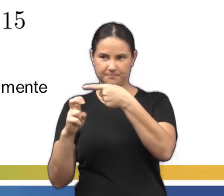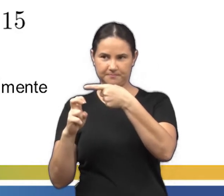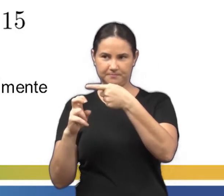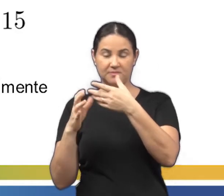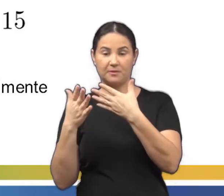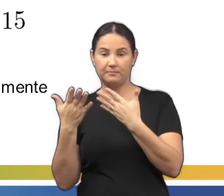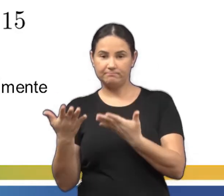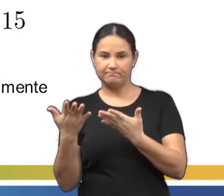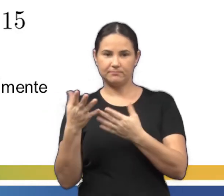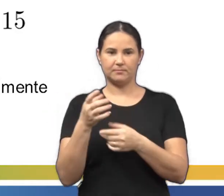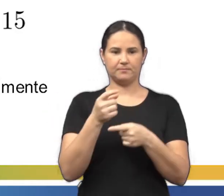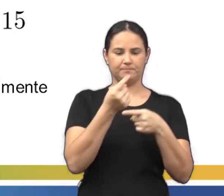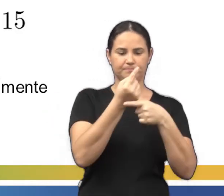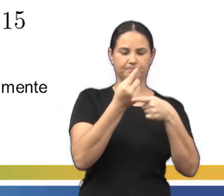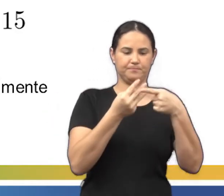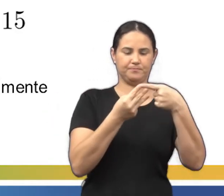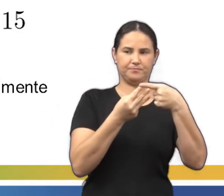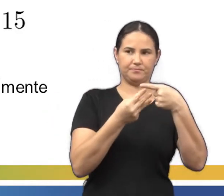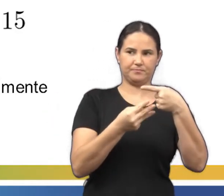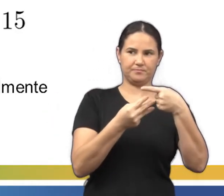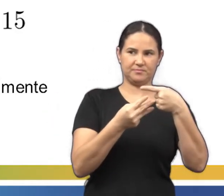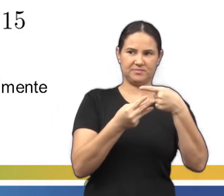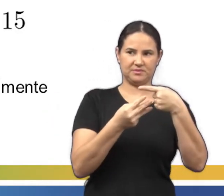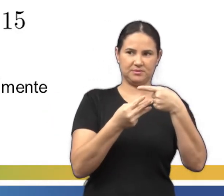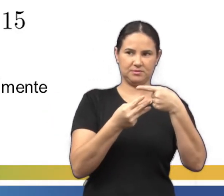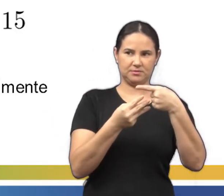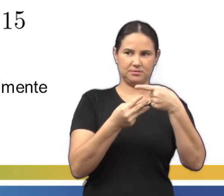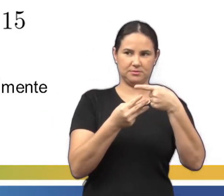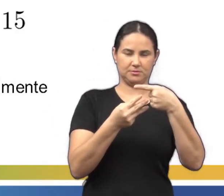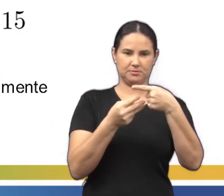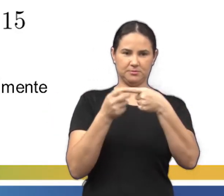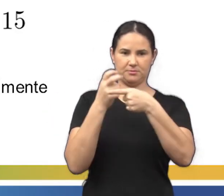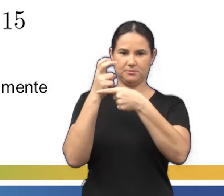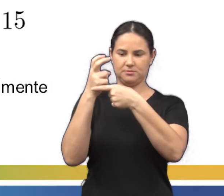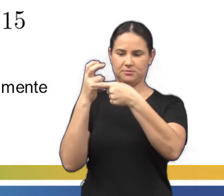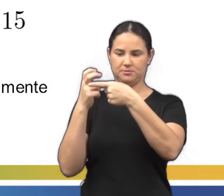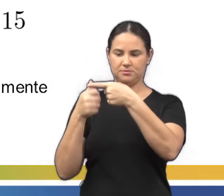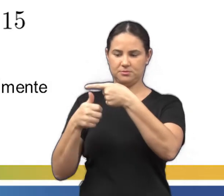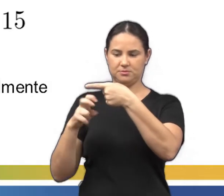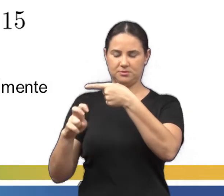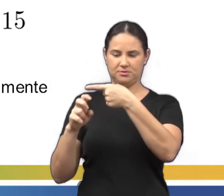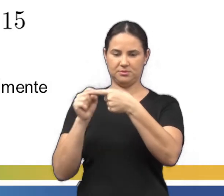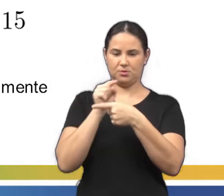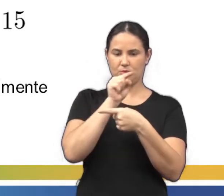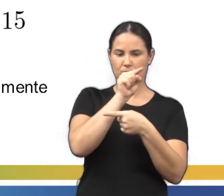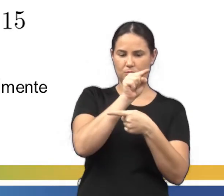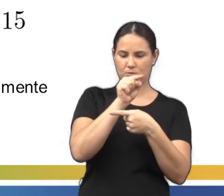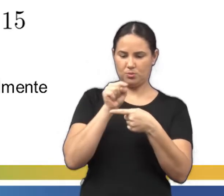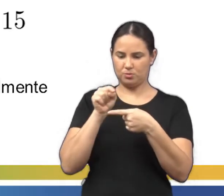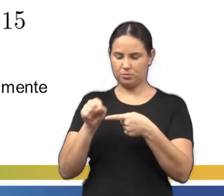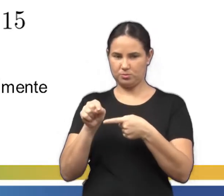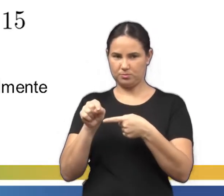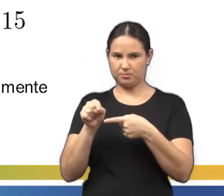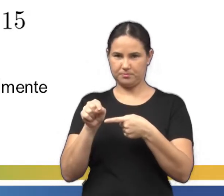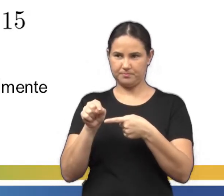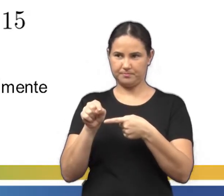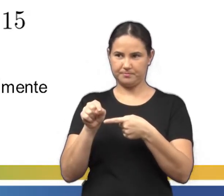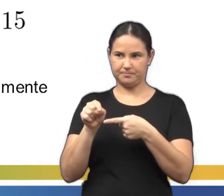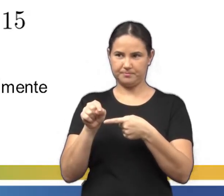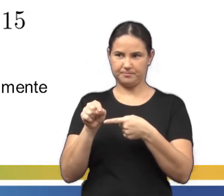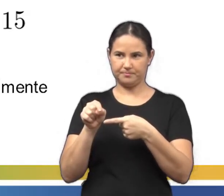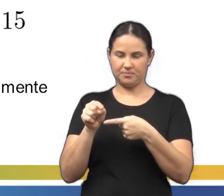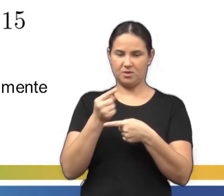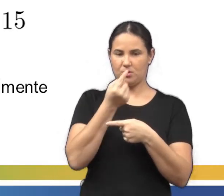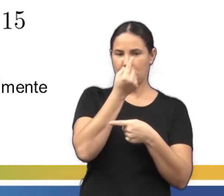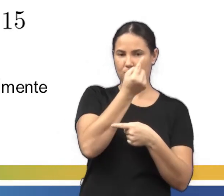Então, aqui, ó, tô multiplicando o 1 com 15 e o 3 com 5.